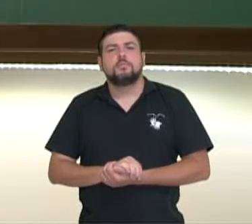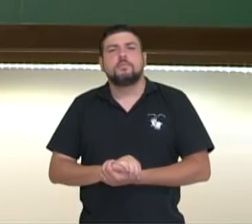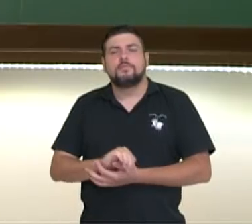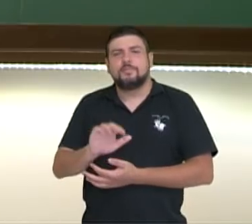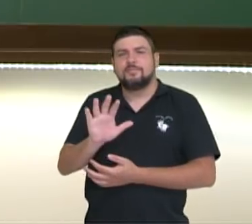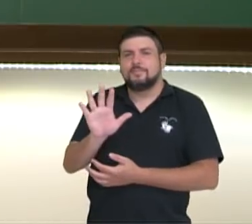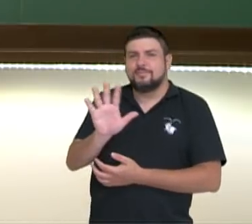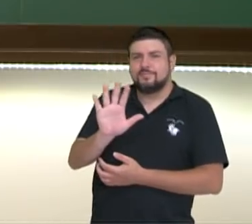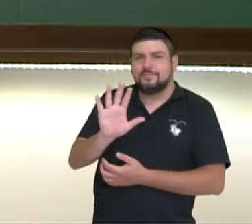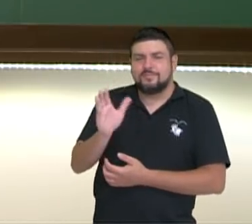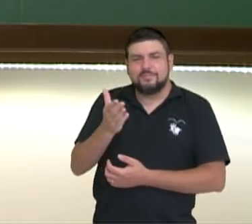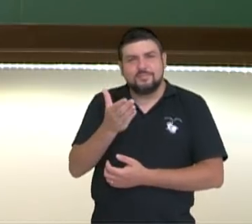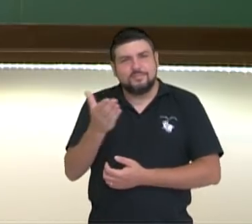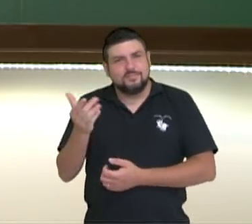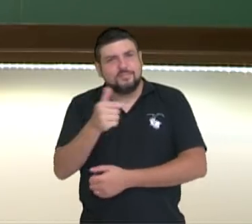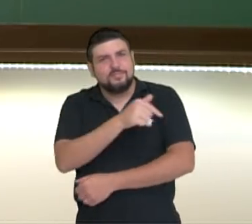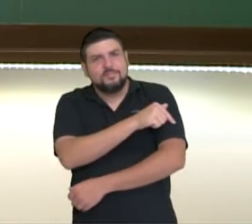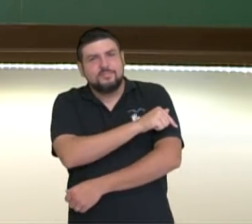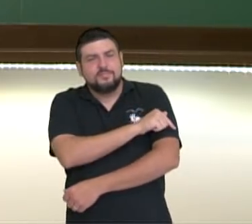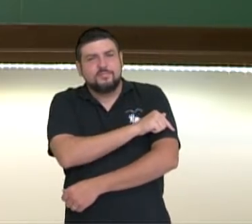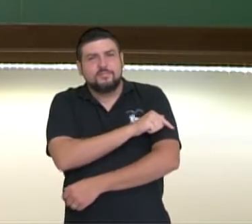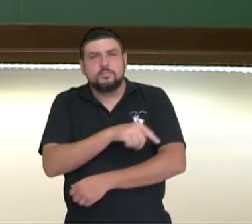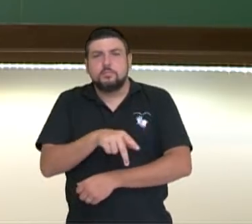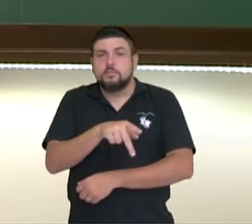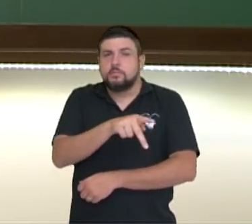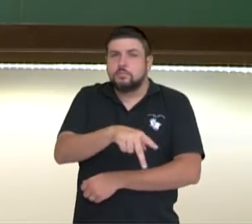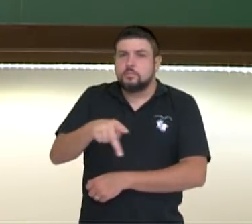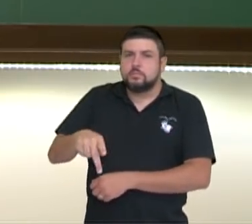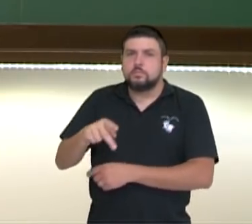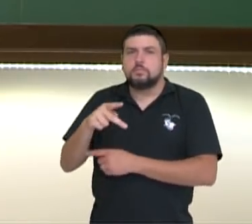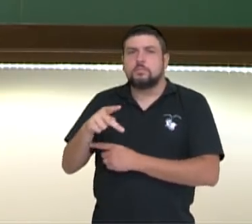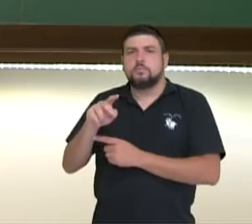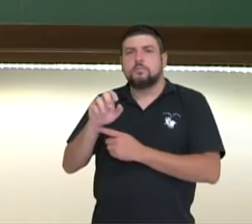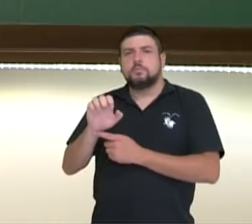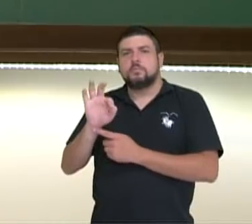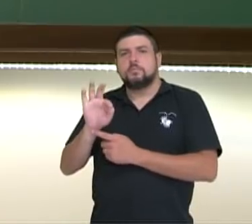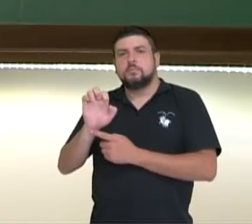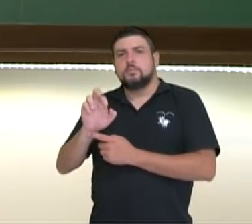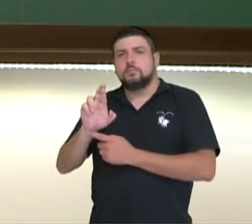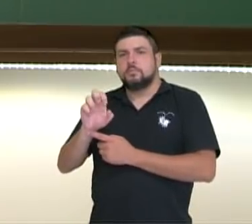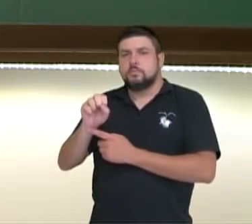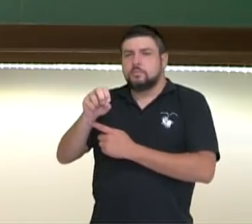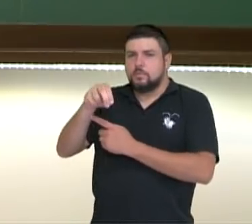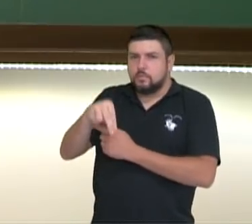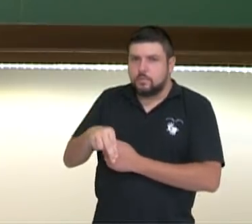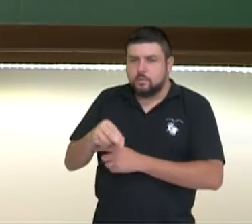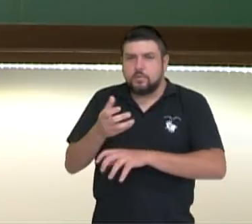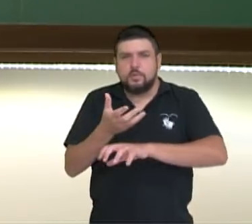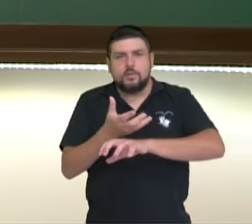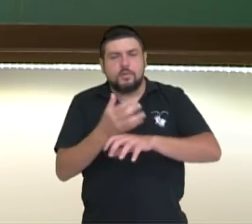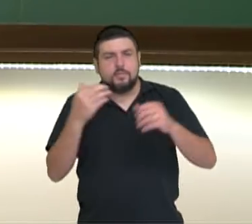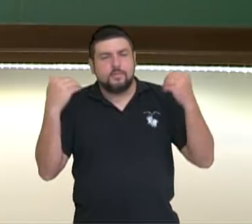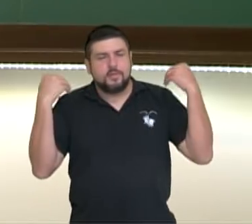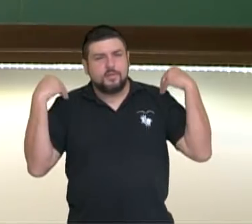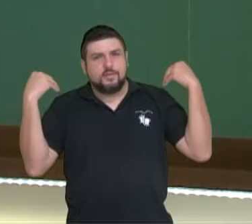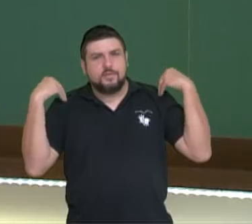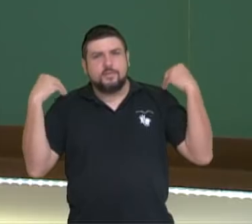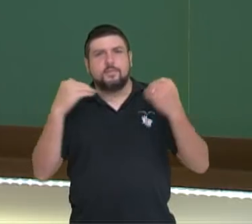Olá, pessoal do 7º ano. Eu sou o professor Peterson, da disciplina de Educação Física. Bora comigo